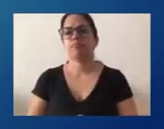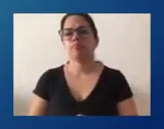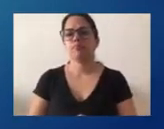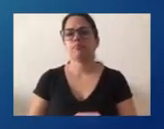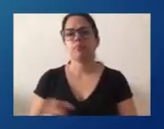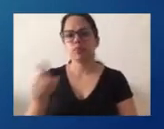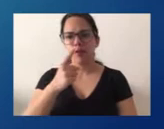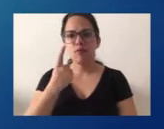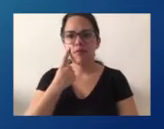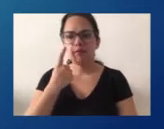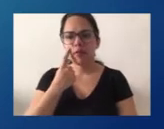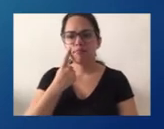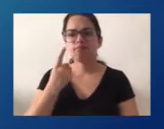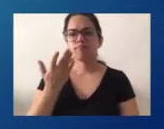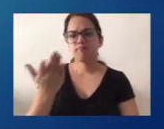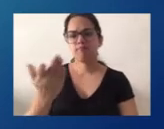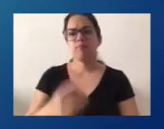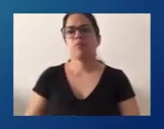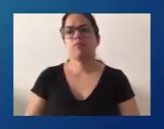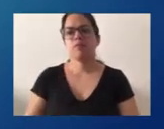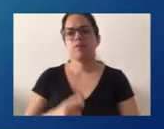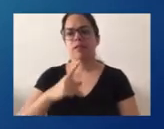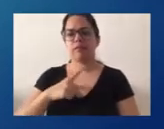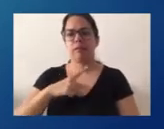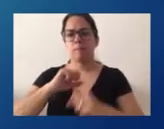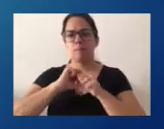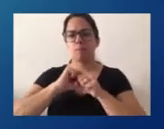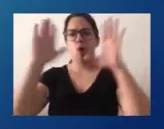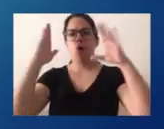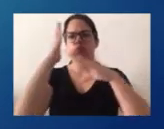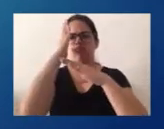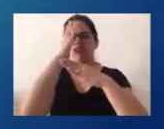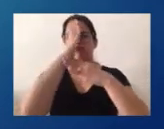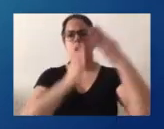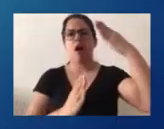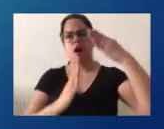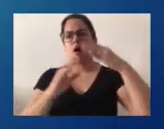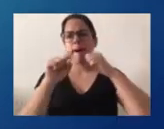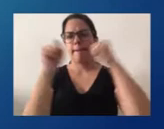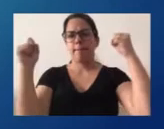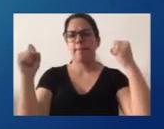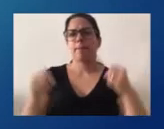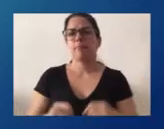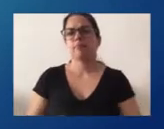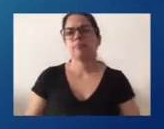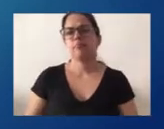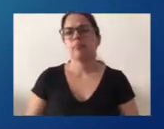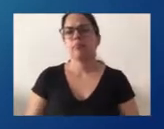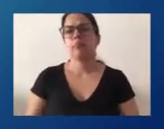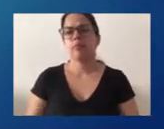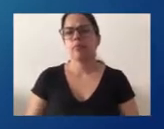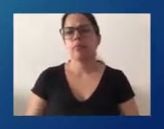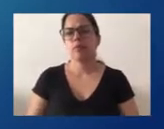Nessa imagem aqui a gente vê, né, o rompimento aqui da tampa da autoclave, né? Aqui a gente